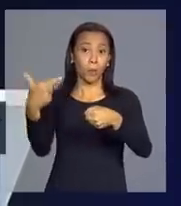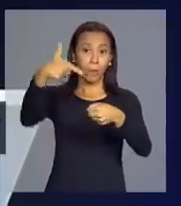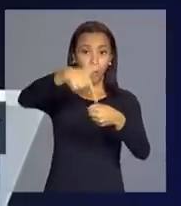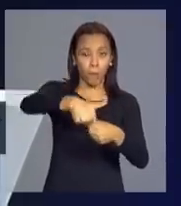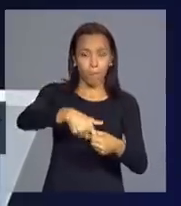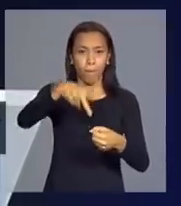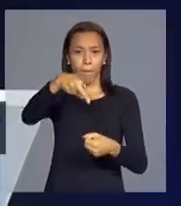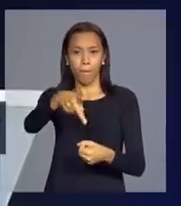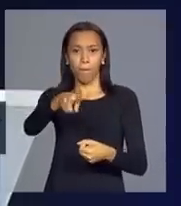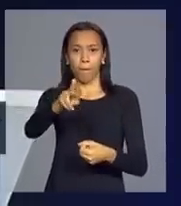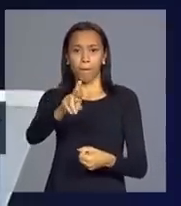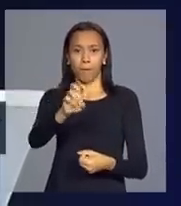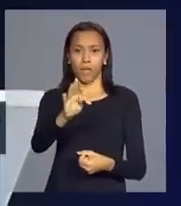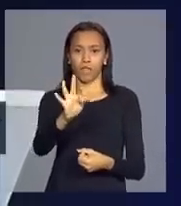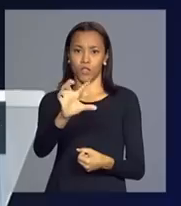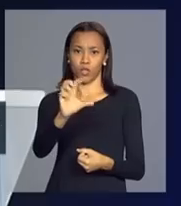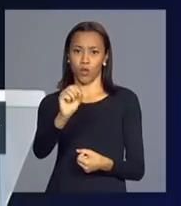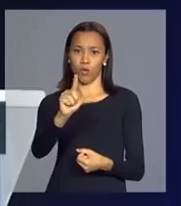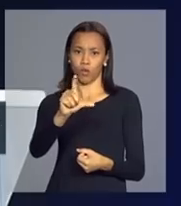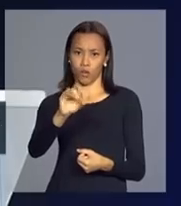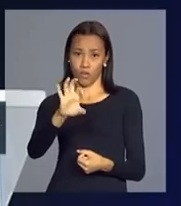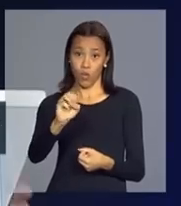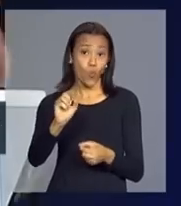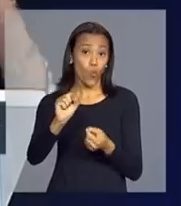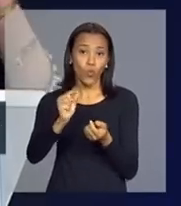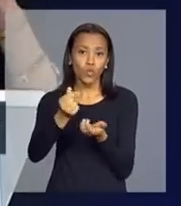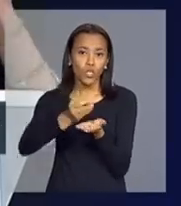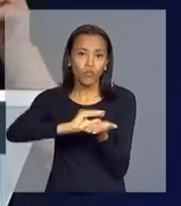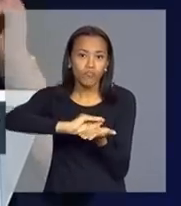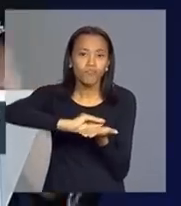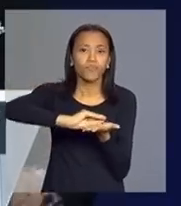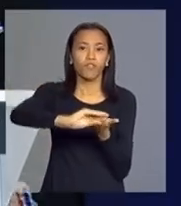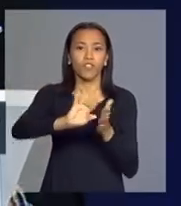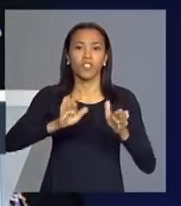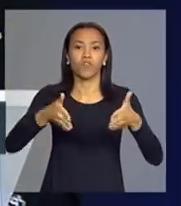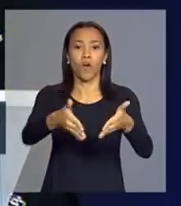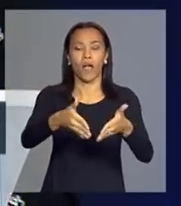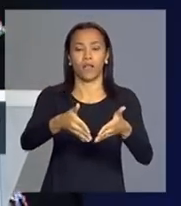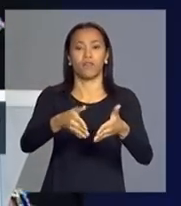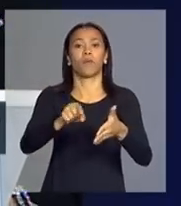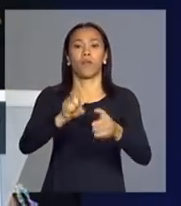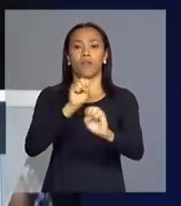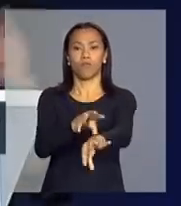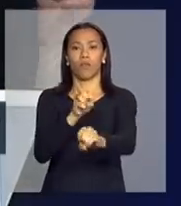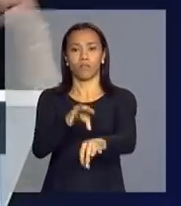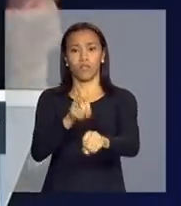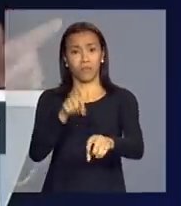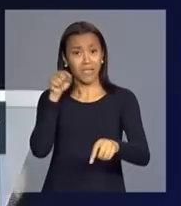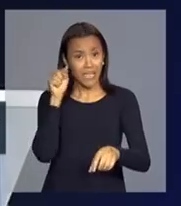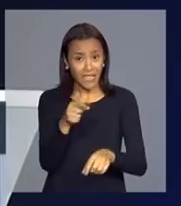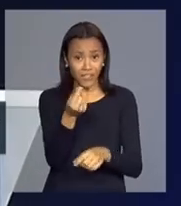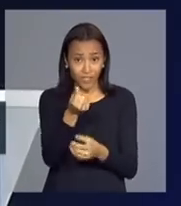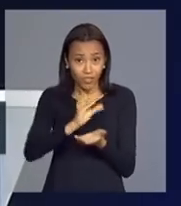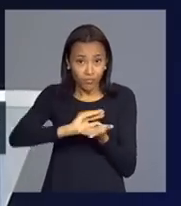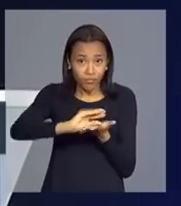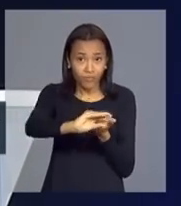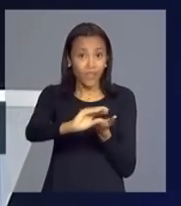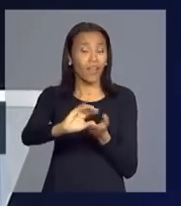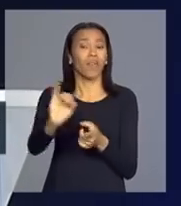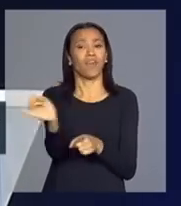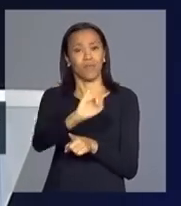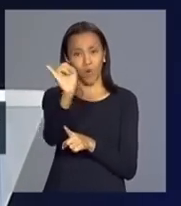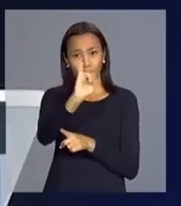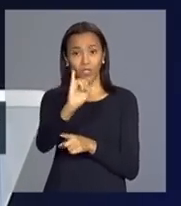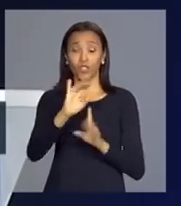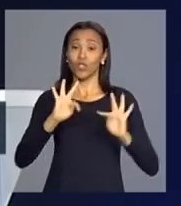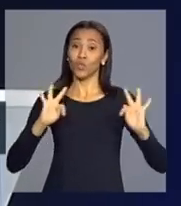em educação. Essa decisão, essa destinação é decisiva. Todos aqui,